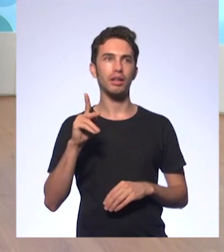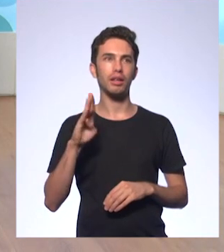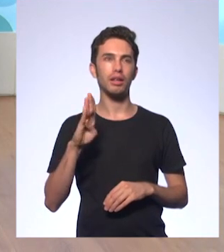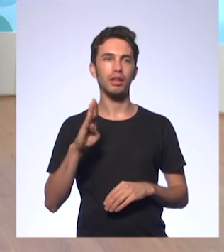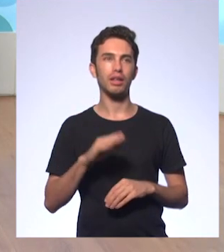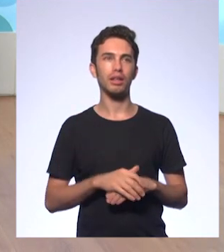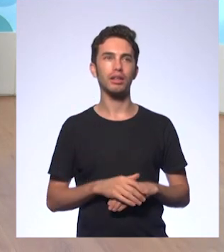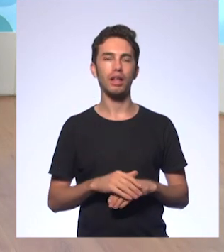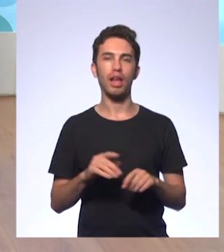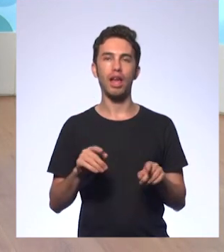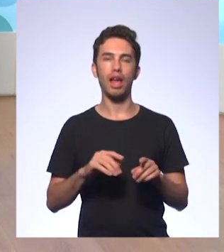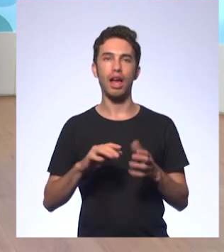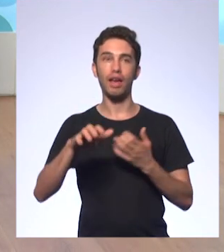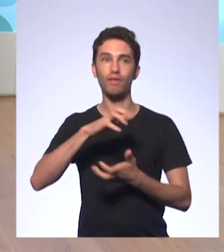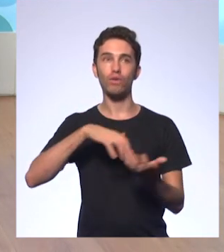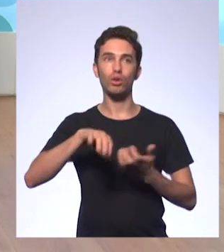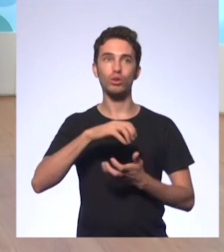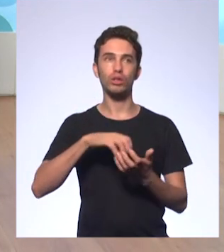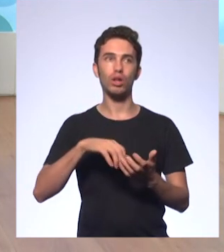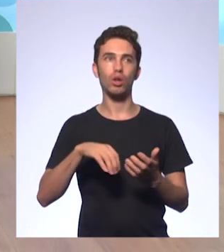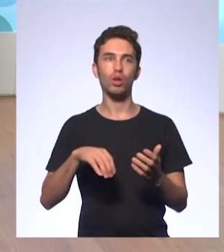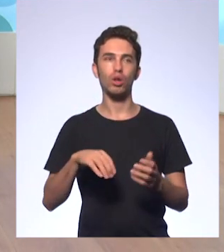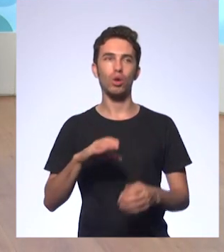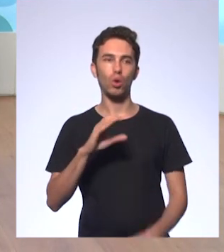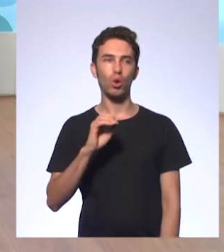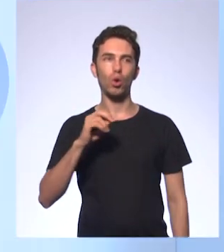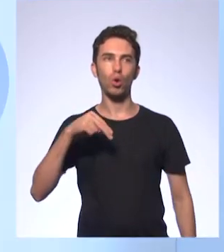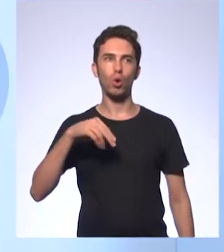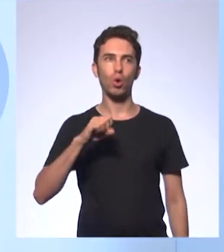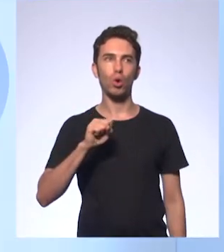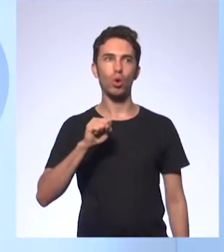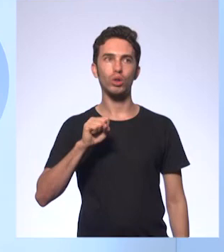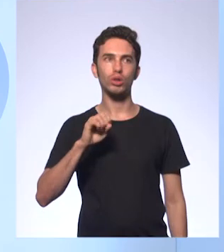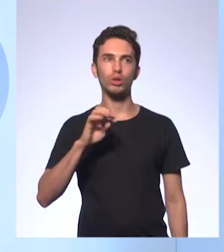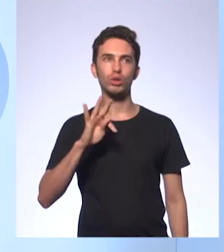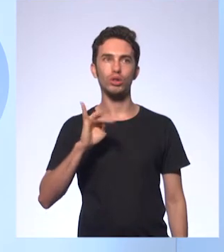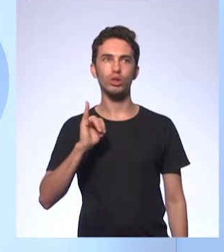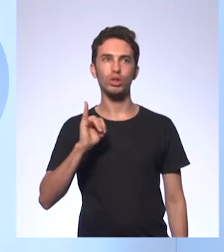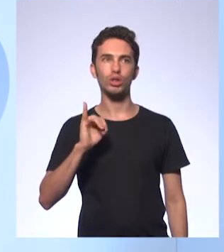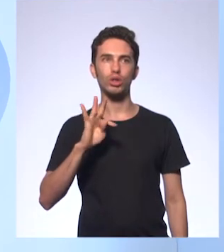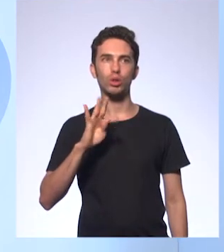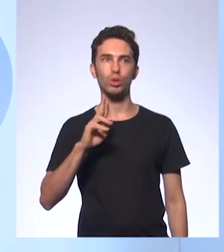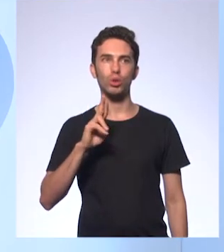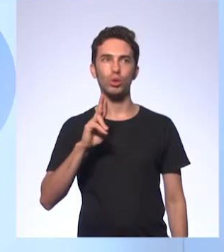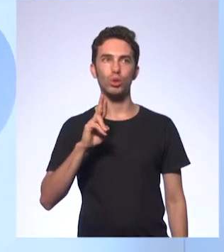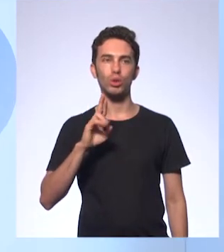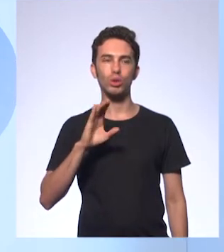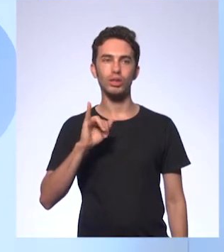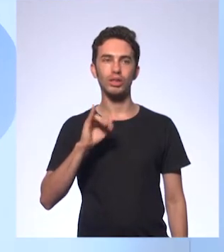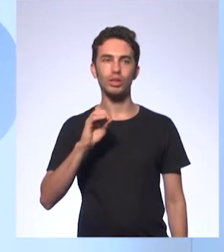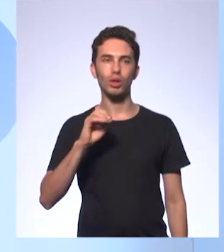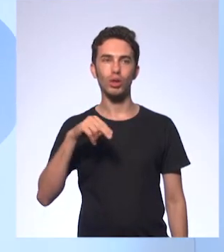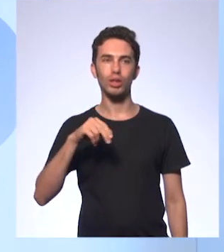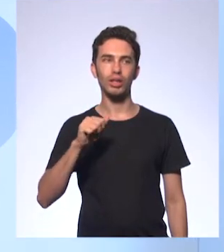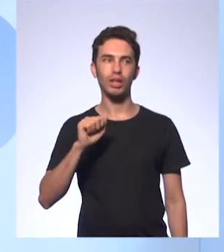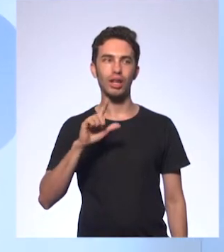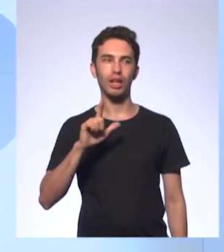A Revolução Constitucionalista, colocou o ano aqui, De mas eu não vou falar. 64. Eu não ia falar para a gente tentar adivinhar